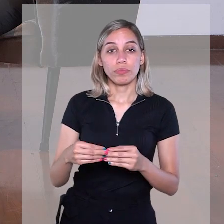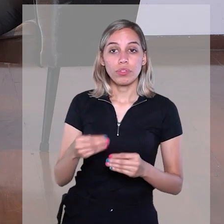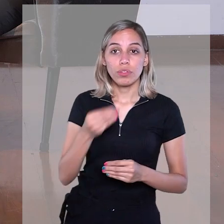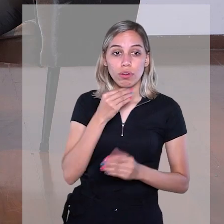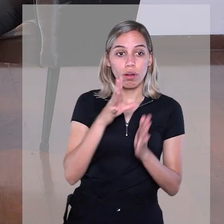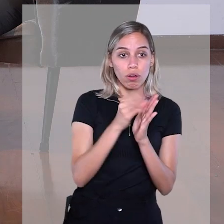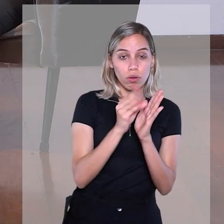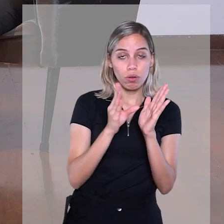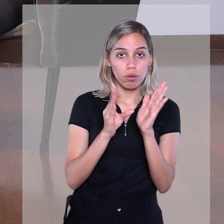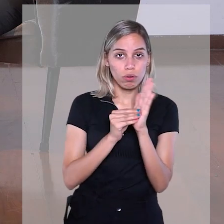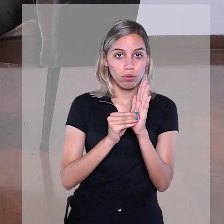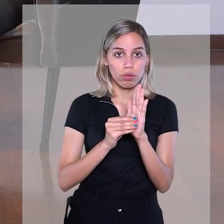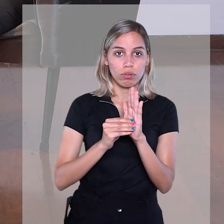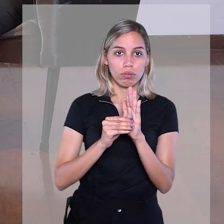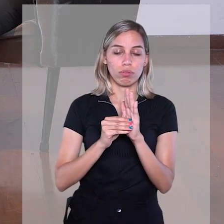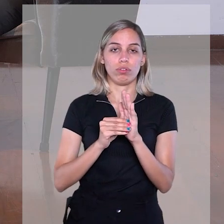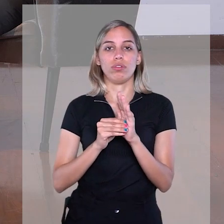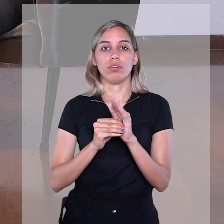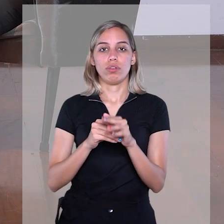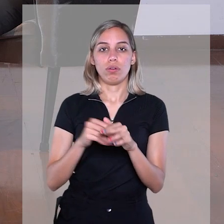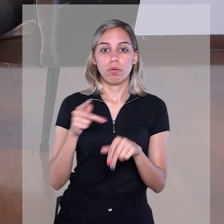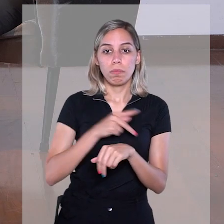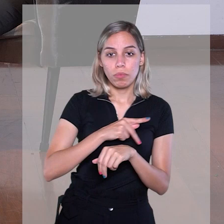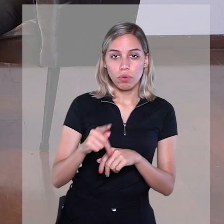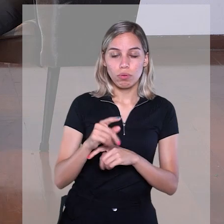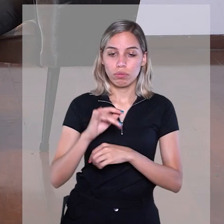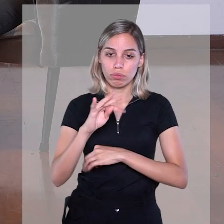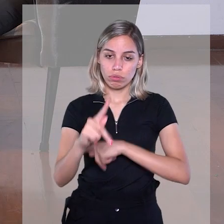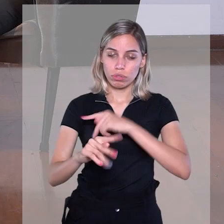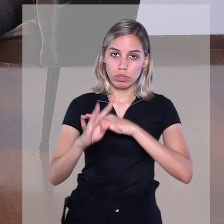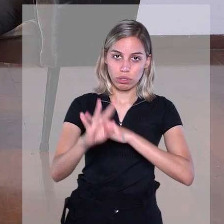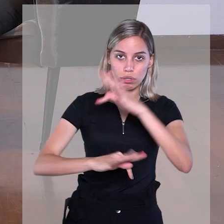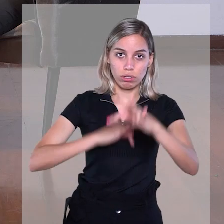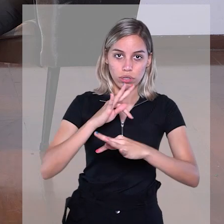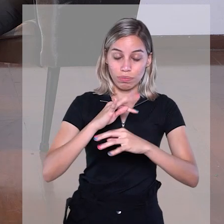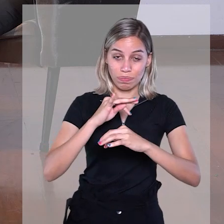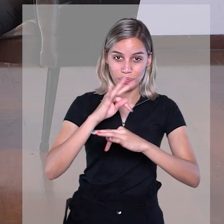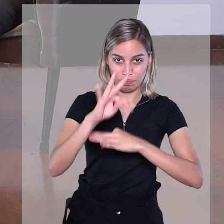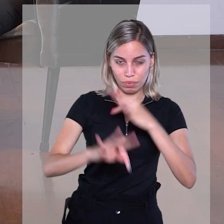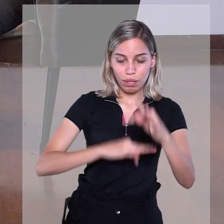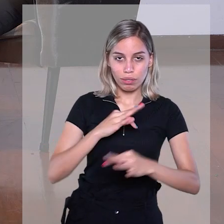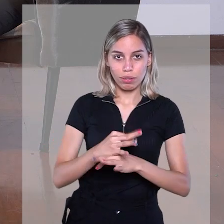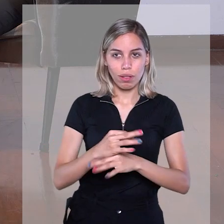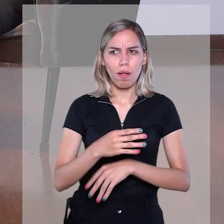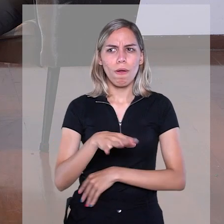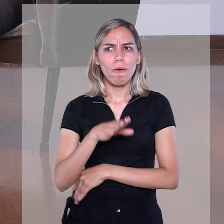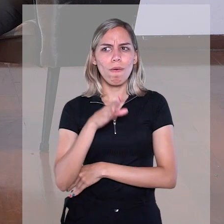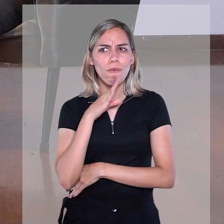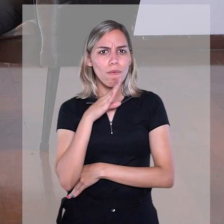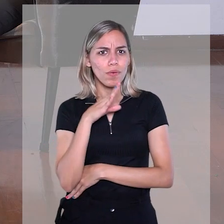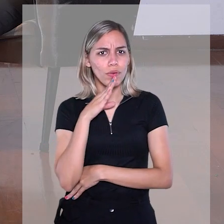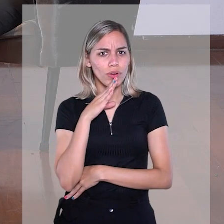tecnologias, conheço ainda, passo a conhecer a teoria, passo a conhecer a